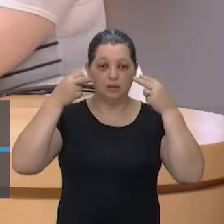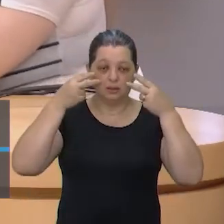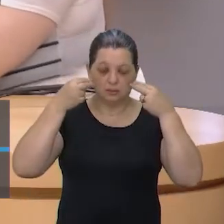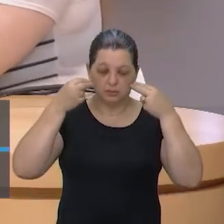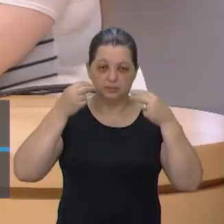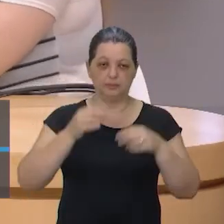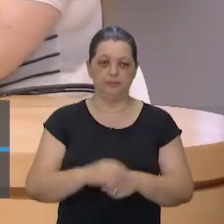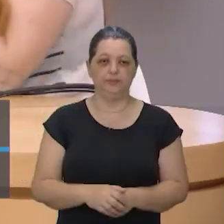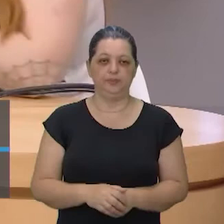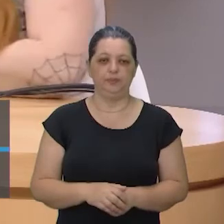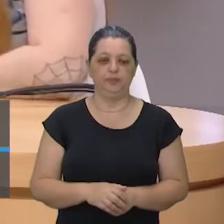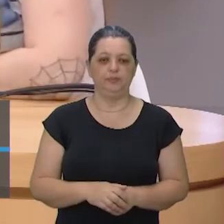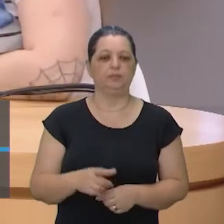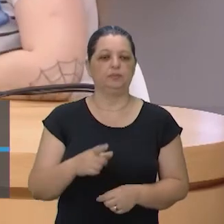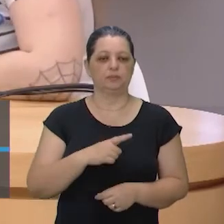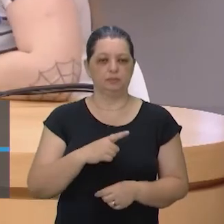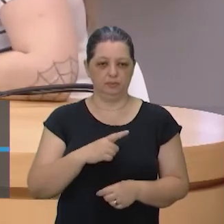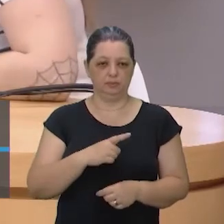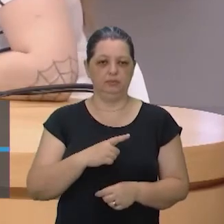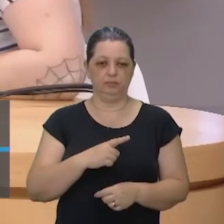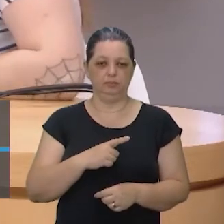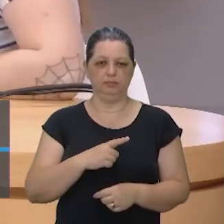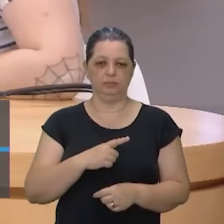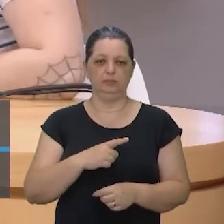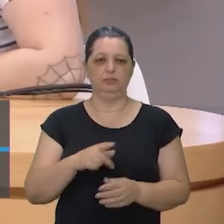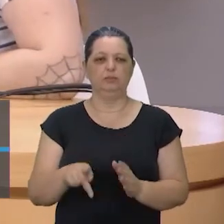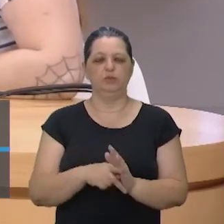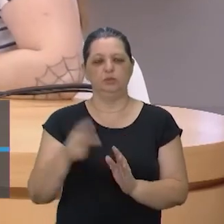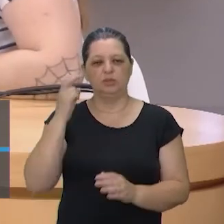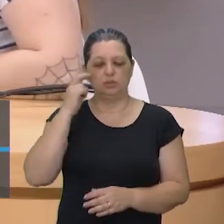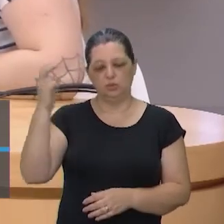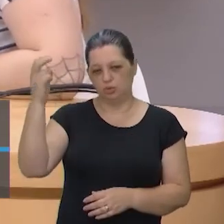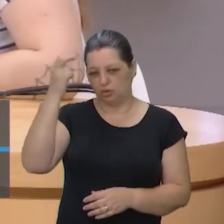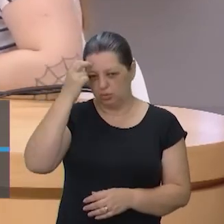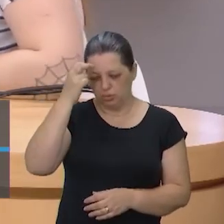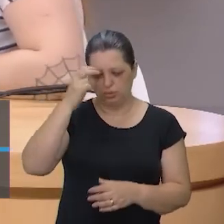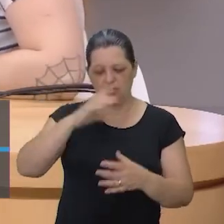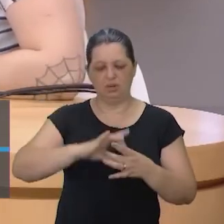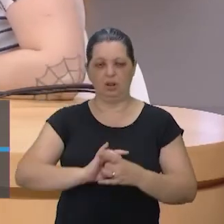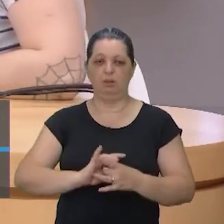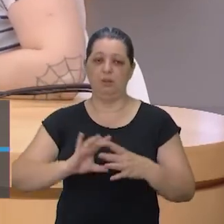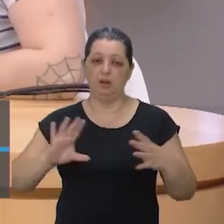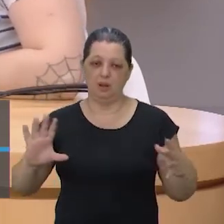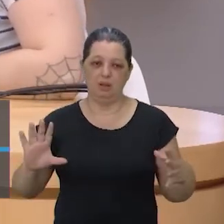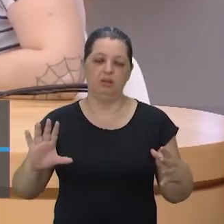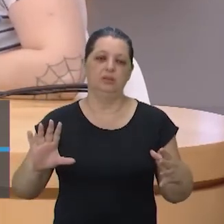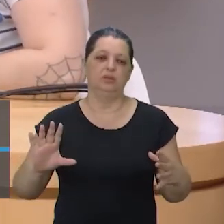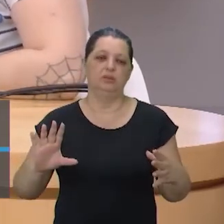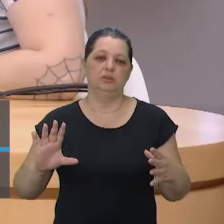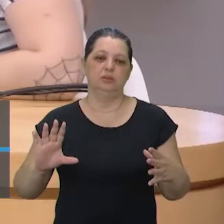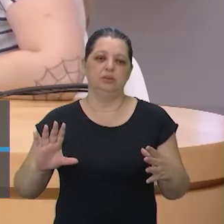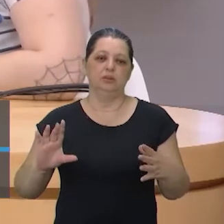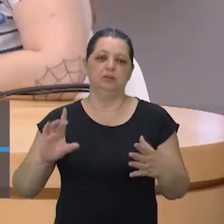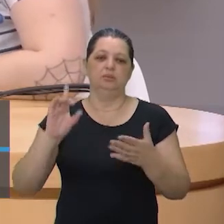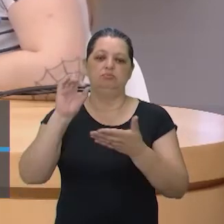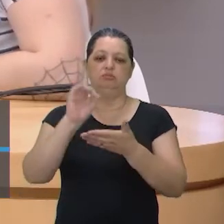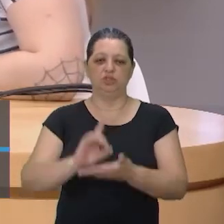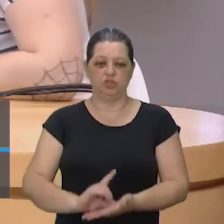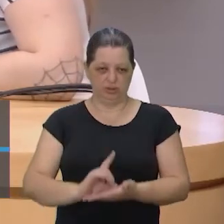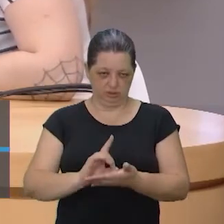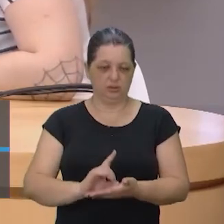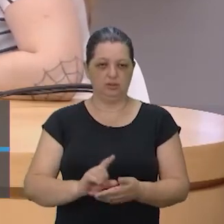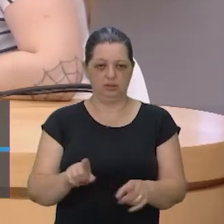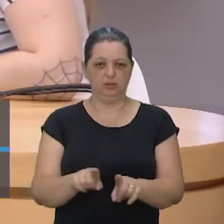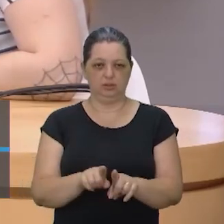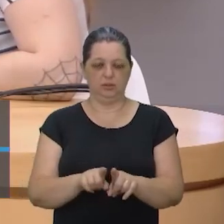Né? Que tiveram aqui violadas as suas culturas, a sua liberdade, a sua dignidade. E não foi